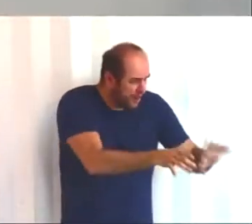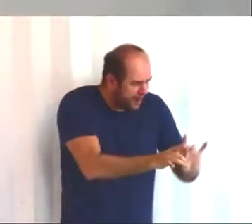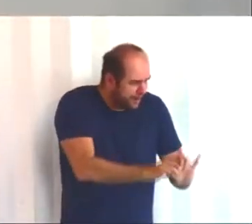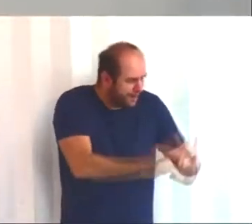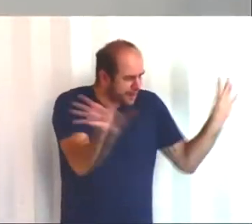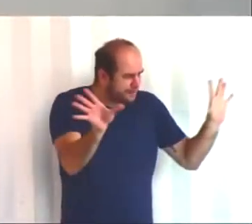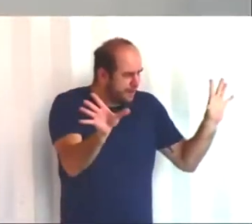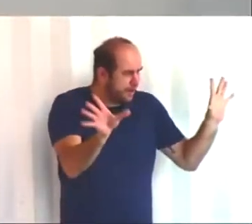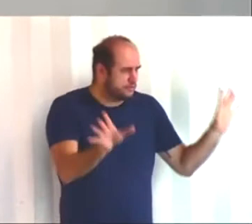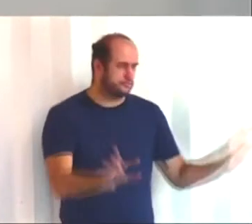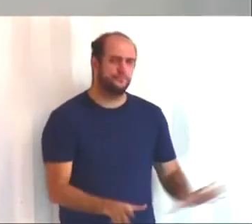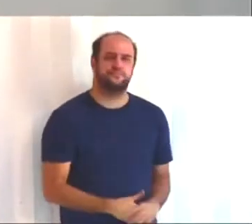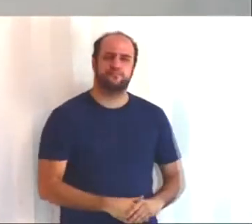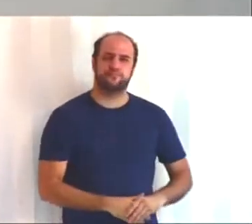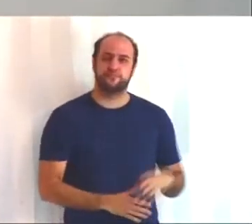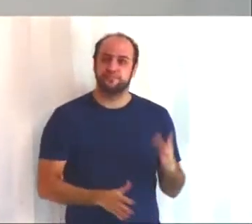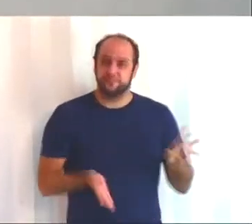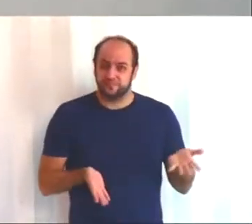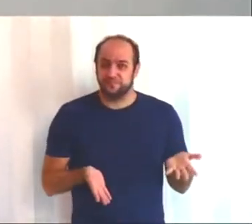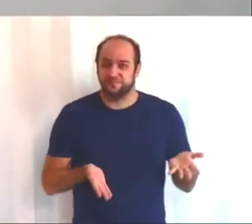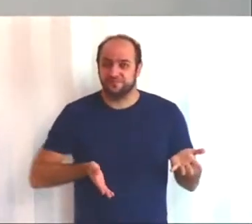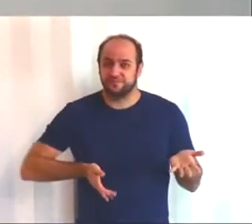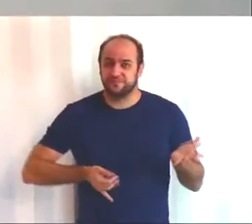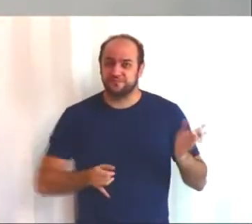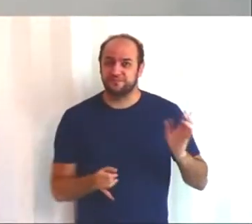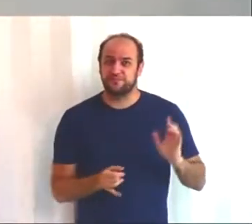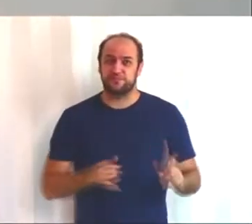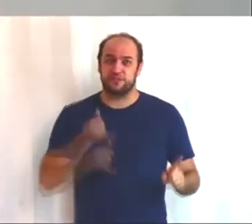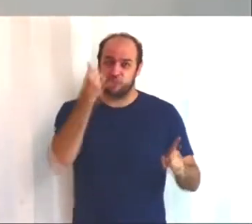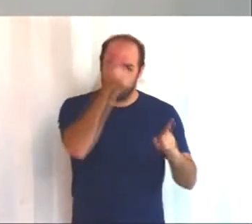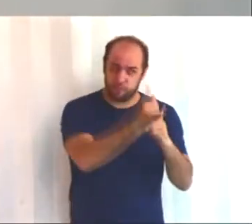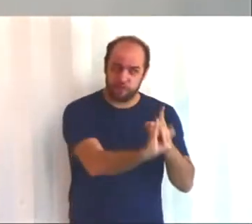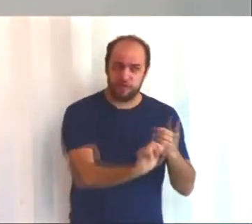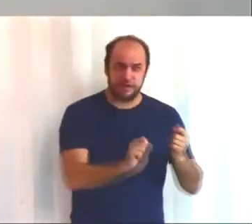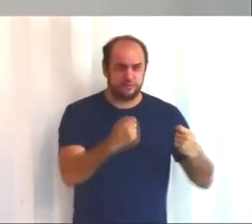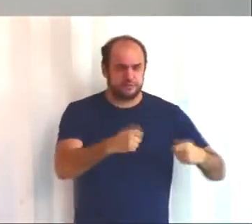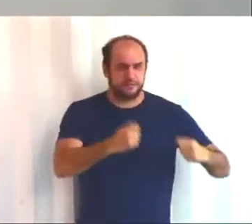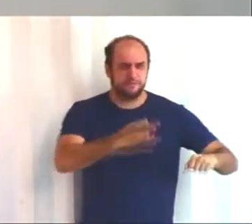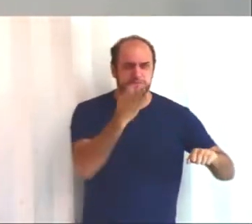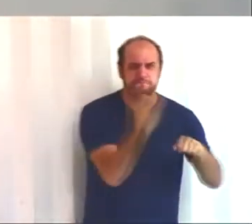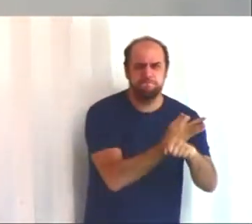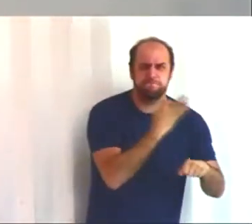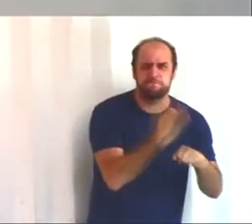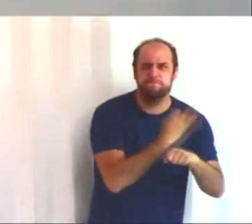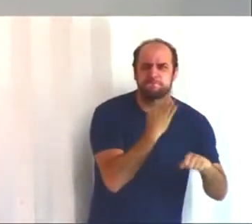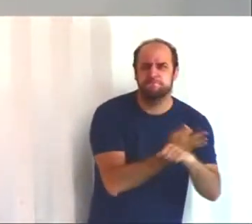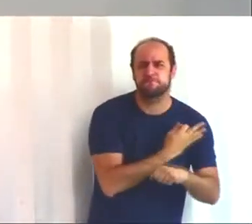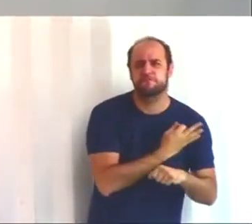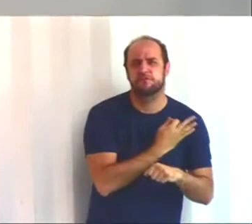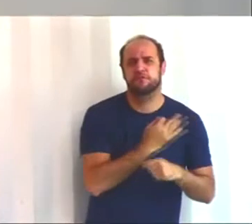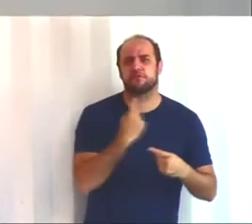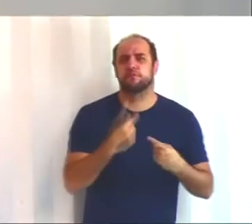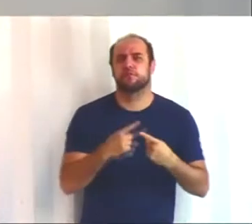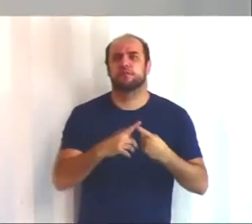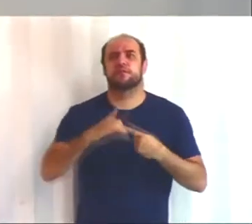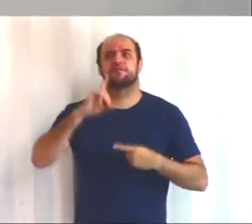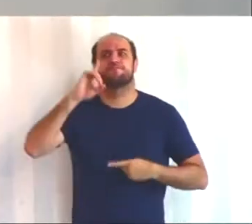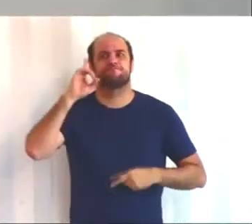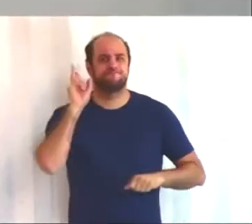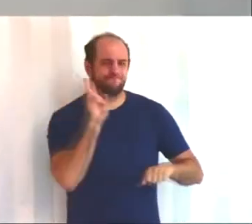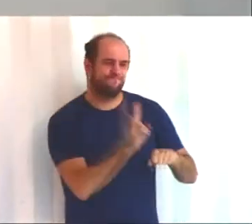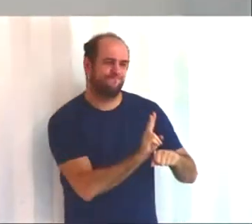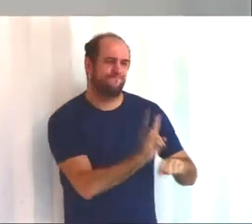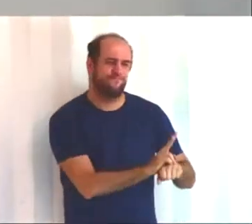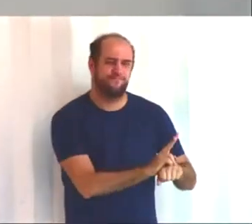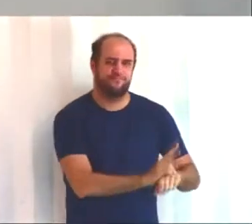profeta. O profeta só precisa de disposição, de serenidade e de resistência. A proteção Deus garante. Bom, esse é